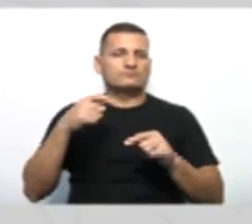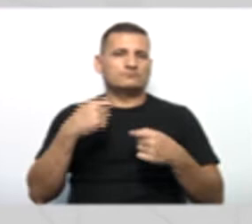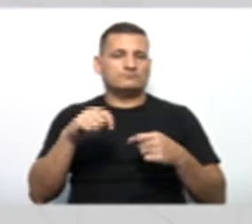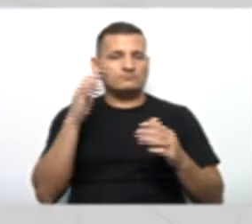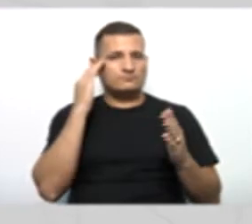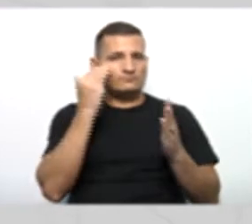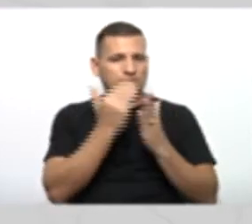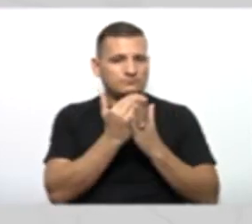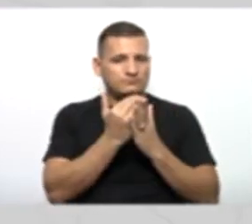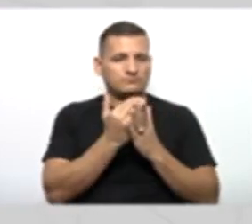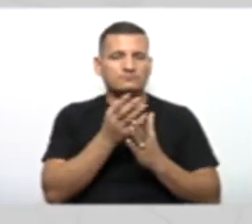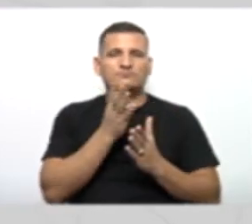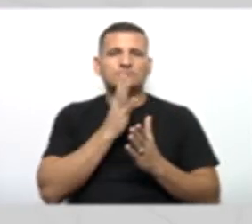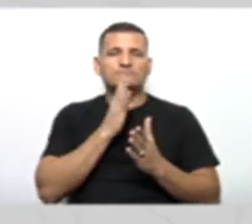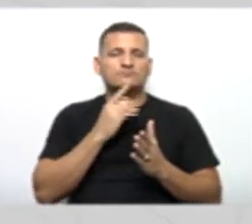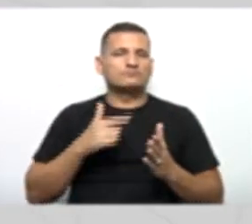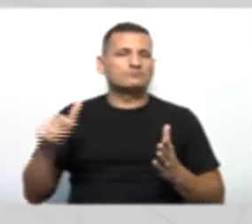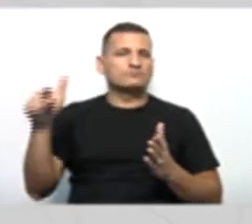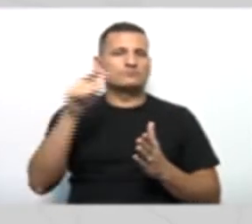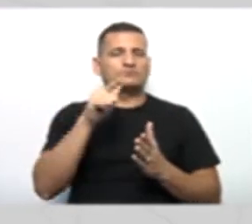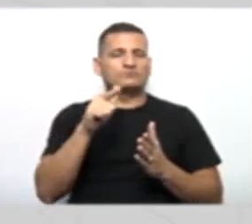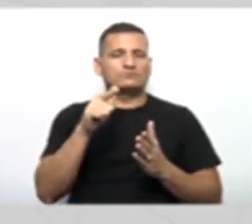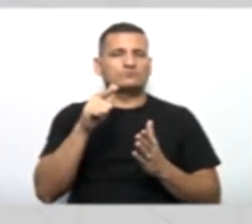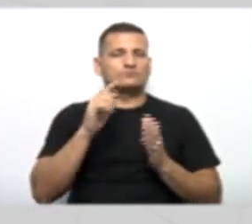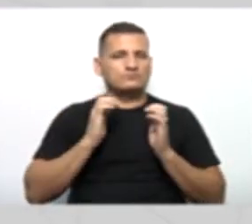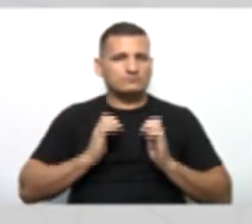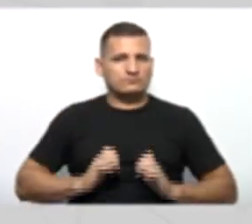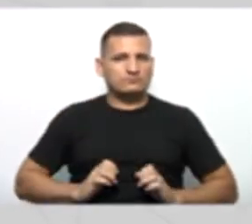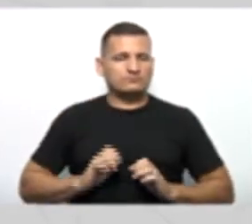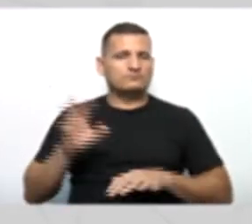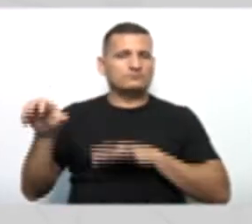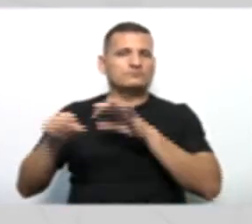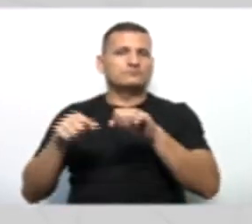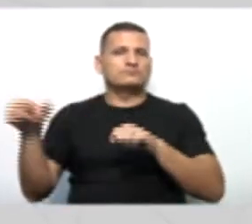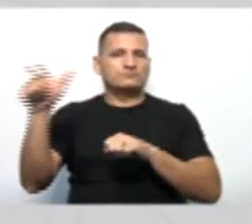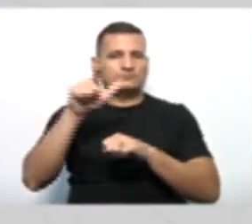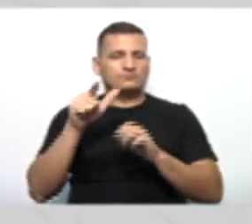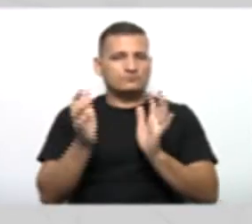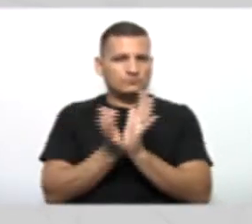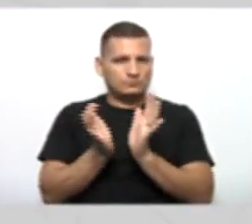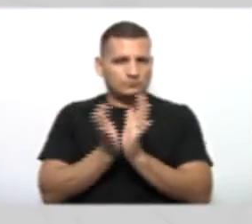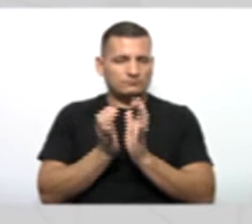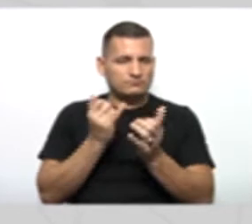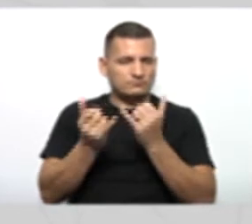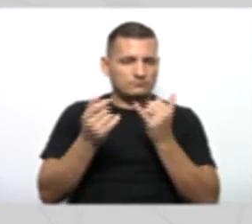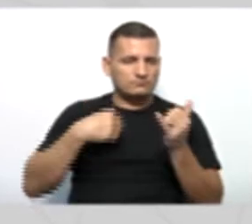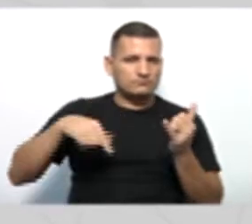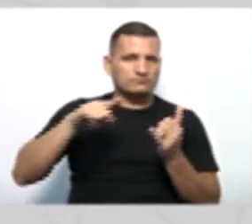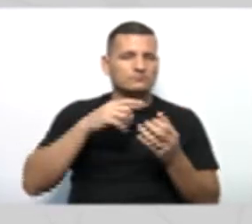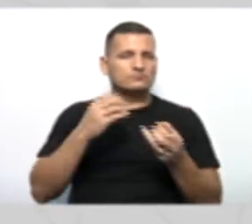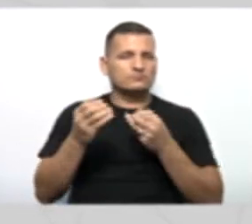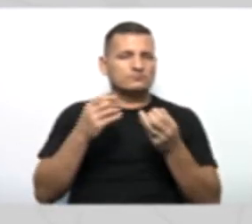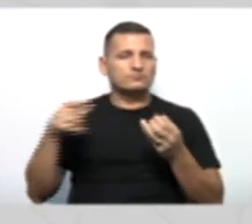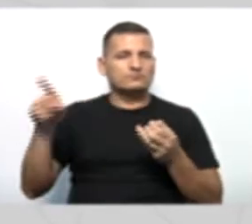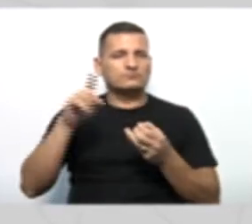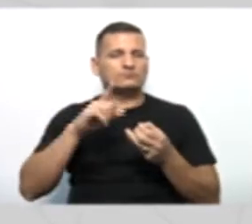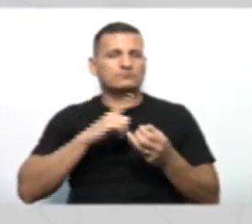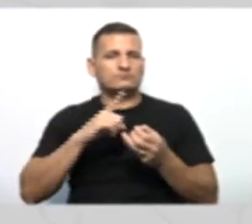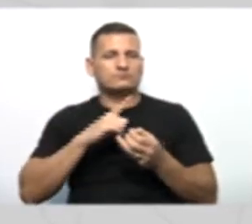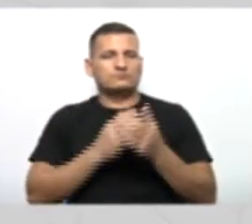vamos conhecer outros códigos de ética buscar de outros grupos semelhantes ao nosso de que maneira eles